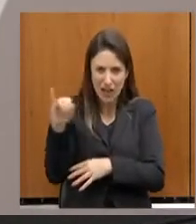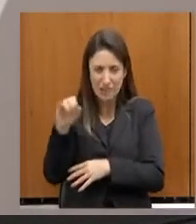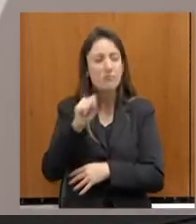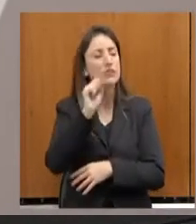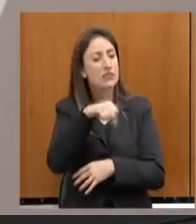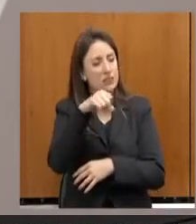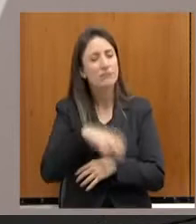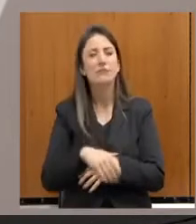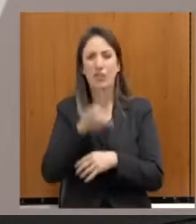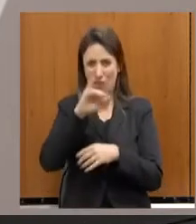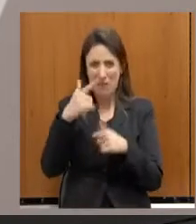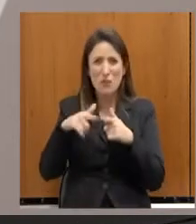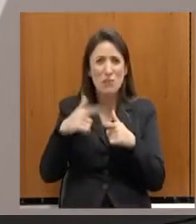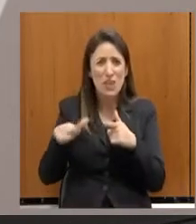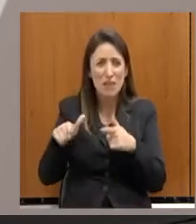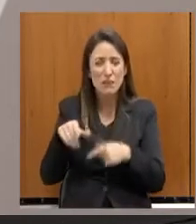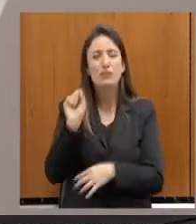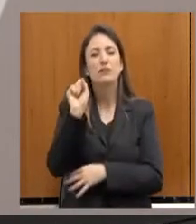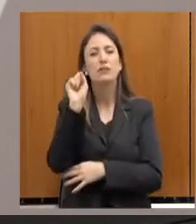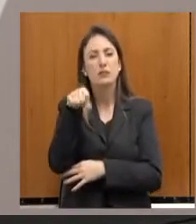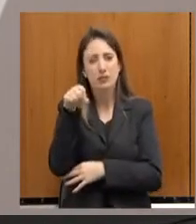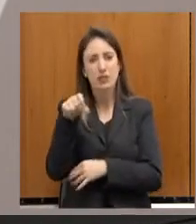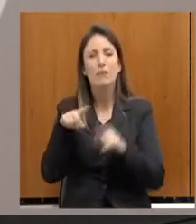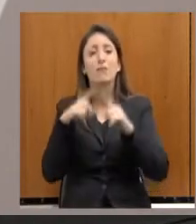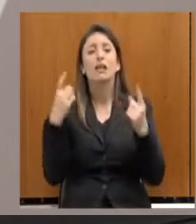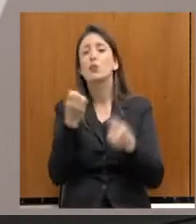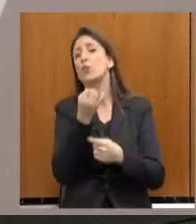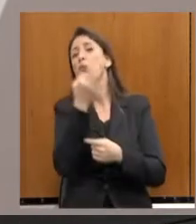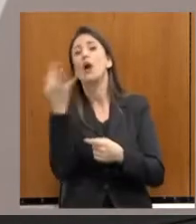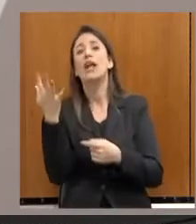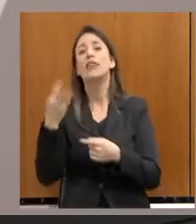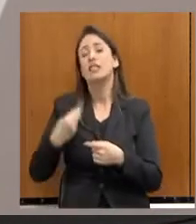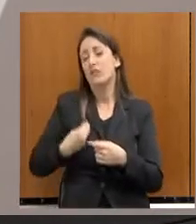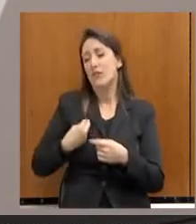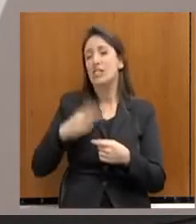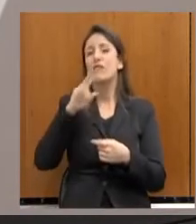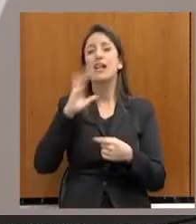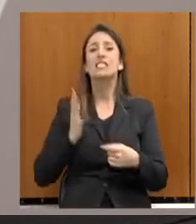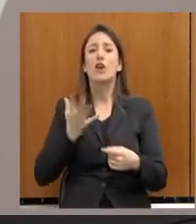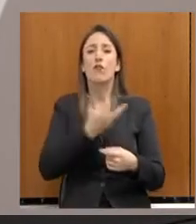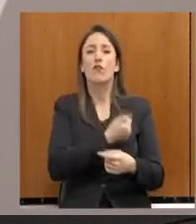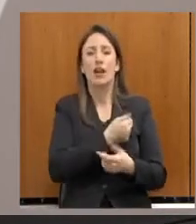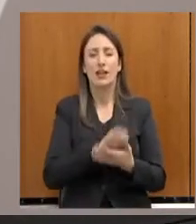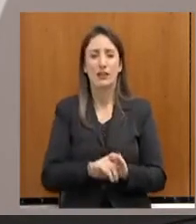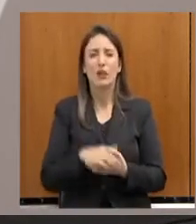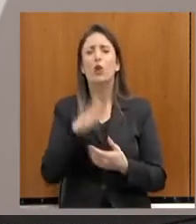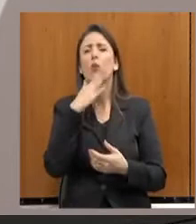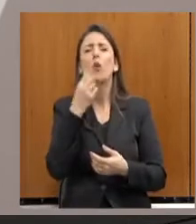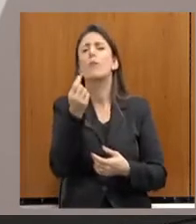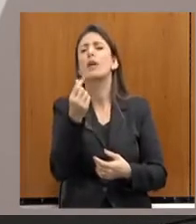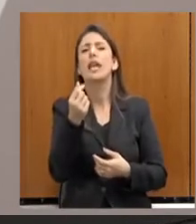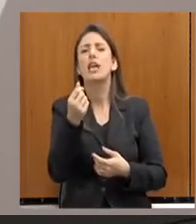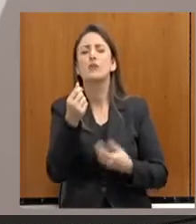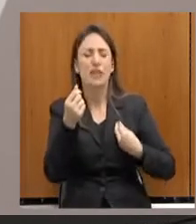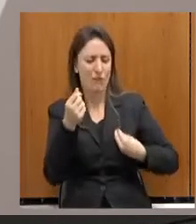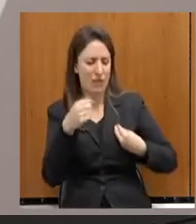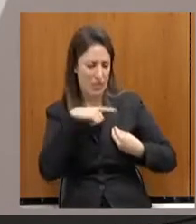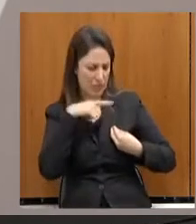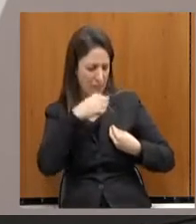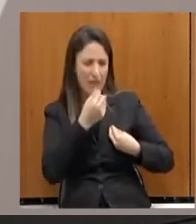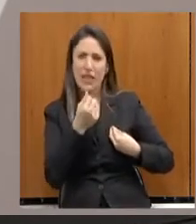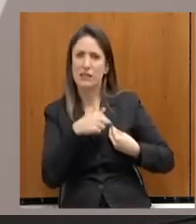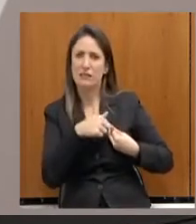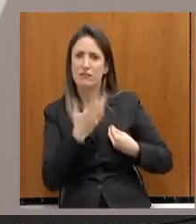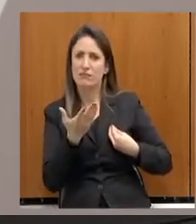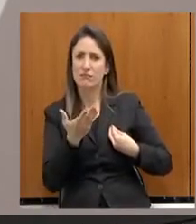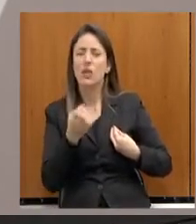problema sim e quantas vidas vão salvar o quanto custa uma vida em quantos empregos vai